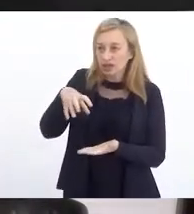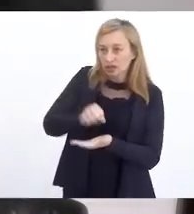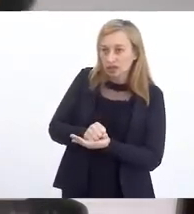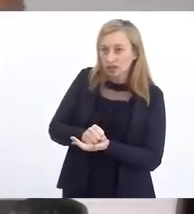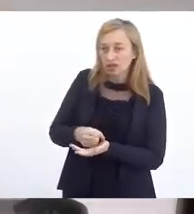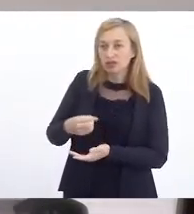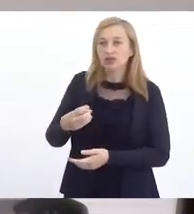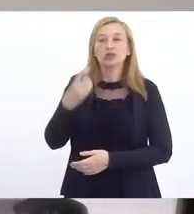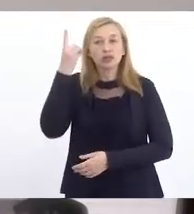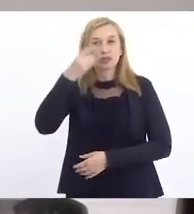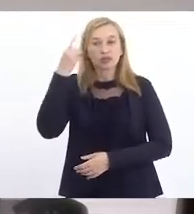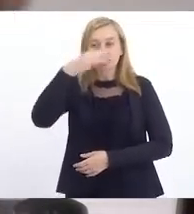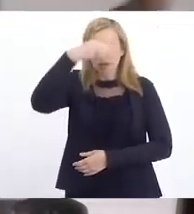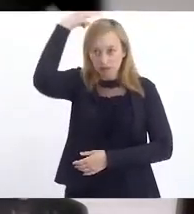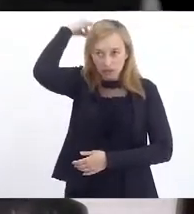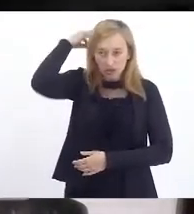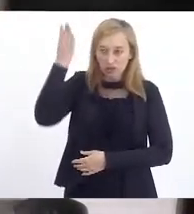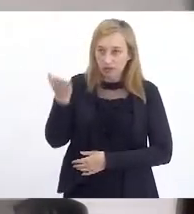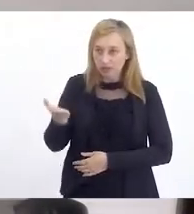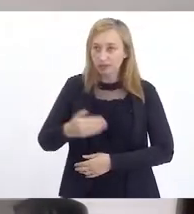deputado Márcio Pacheco.